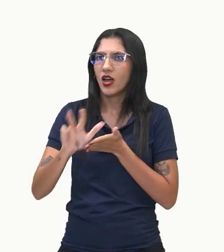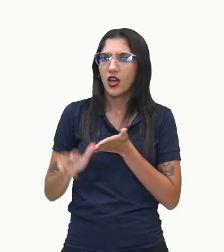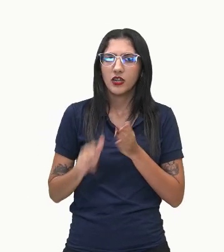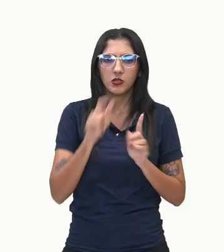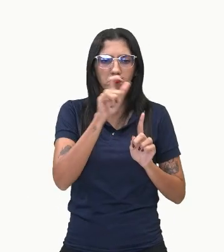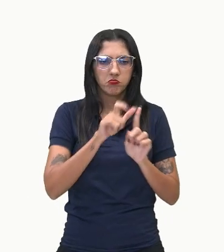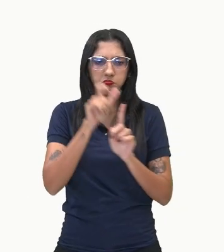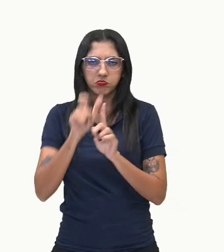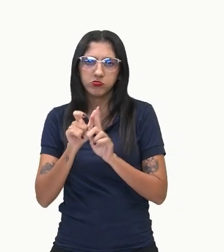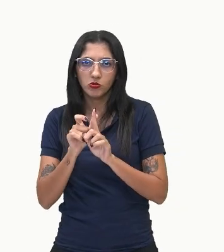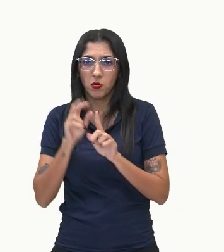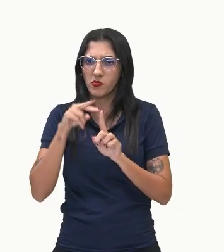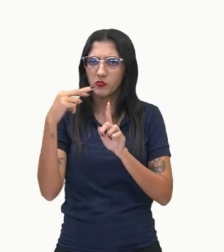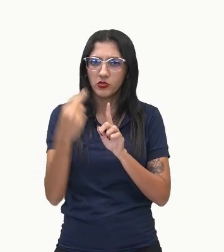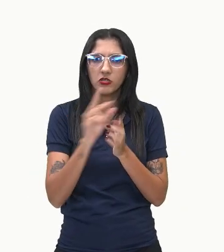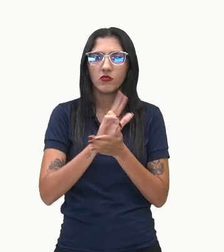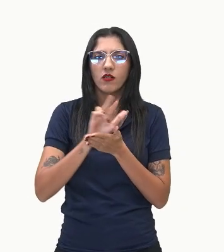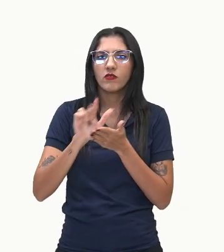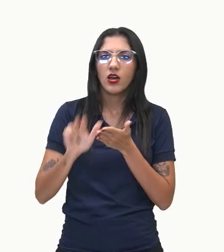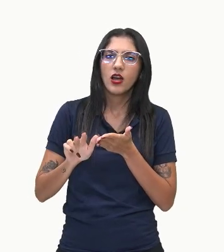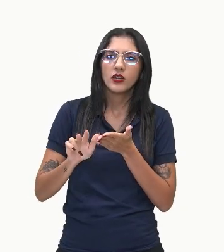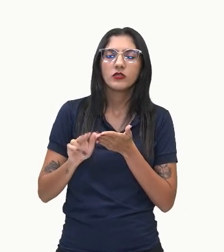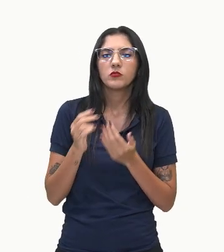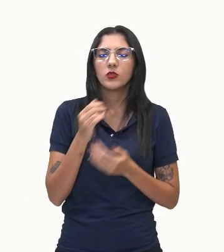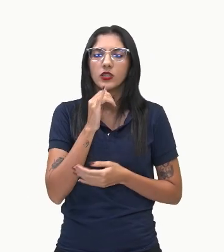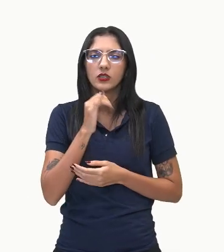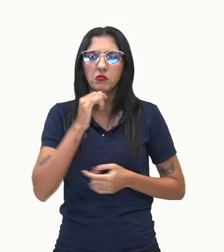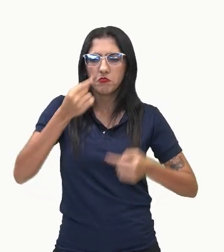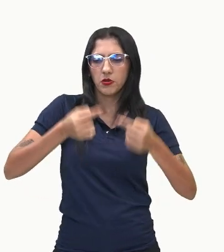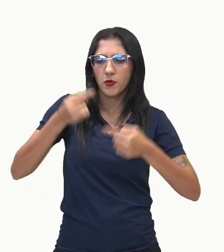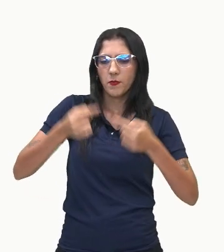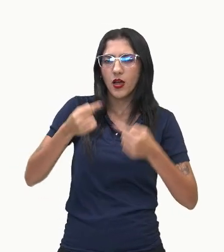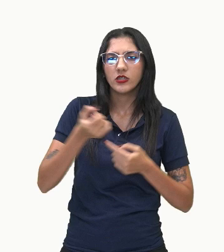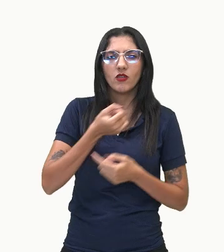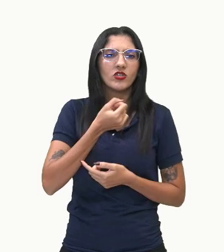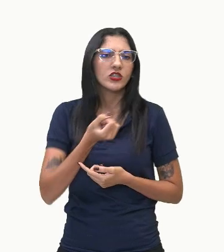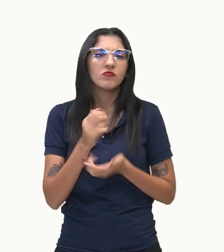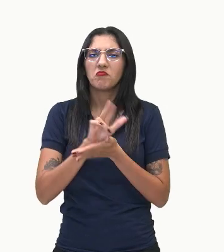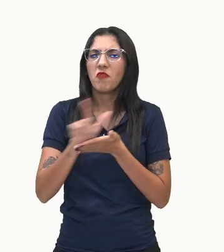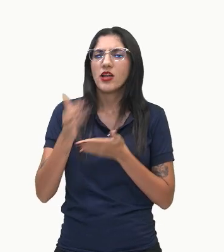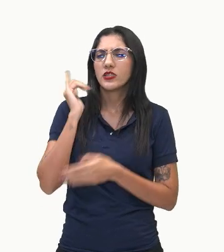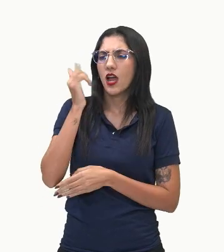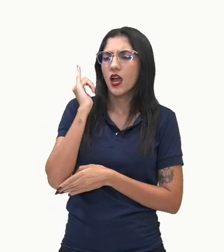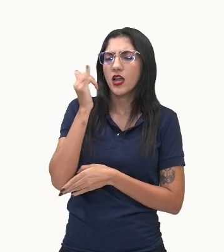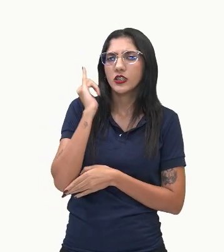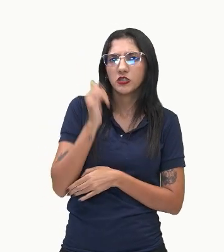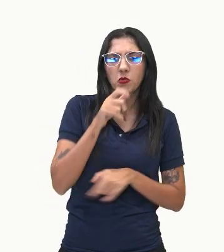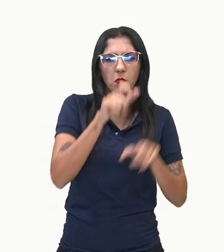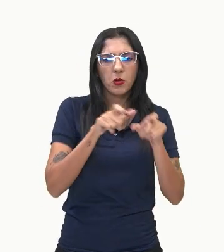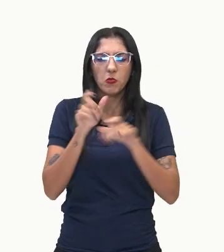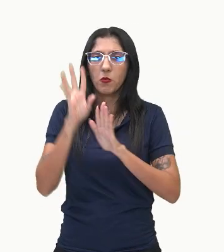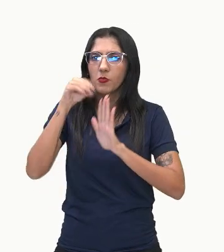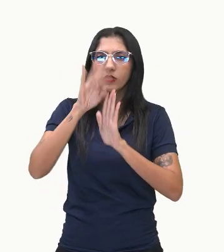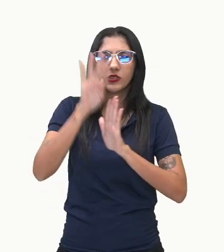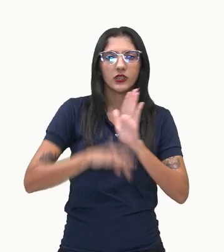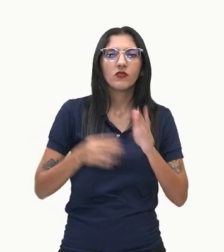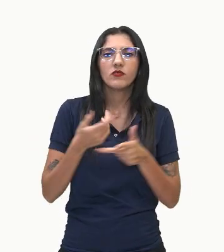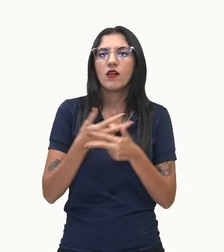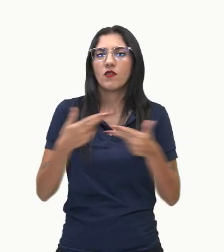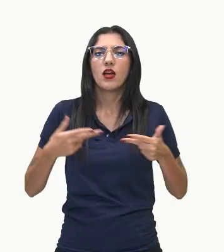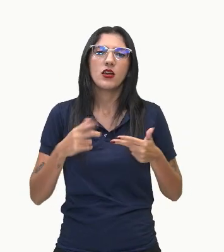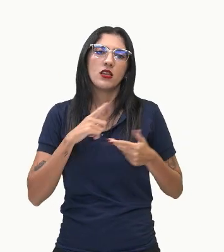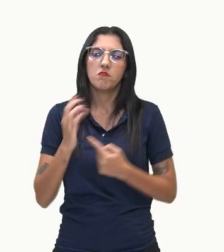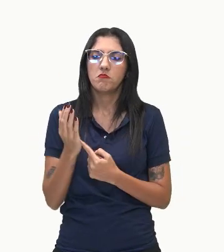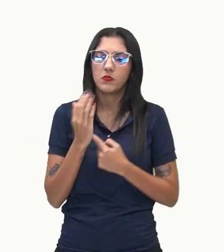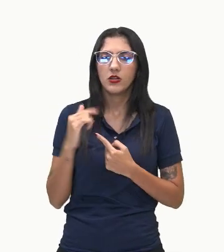e perspectivas, como debates, entrevistas ou narrativas com personagens diversos, nos ajudam